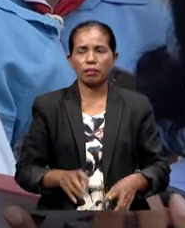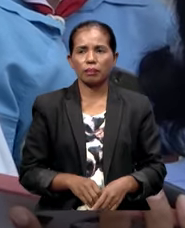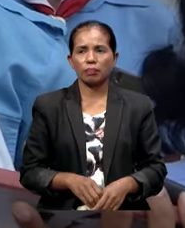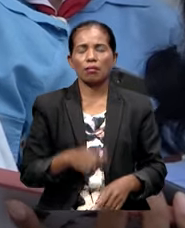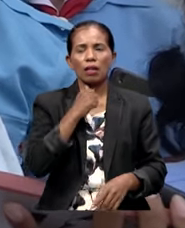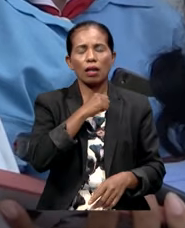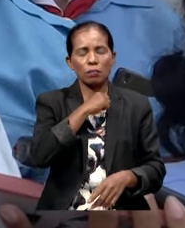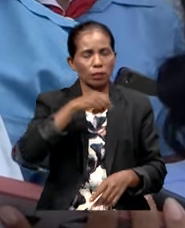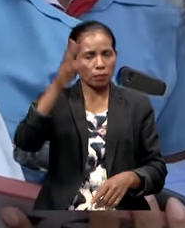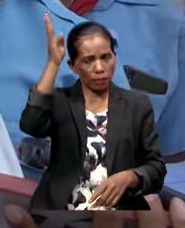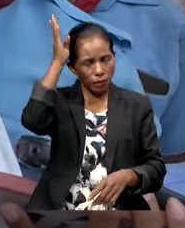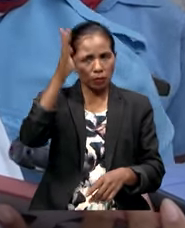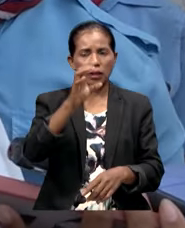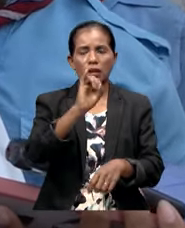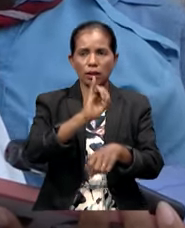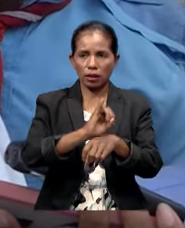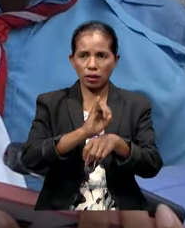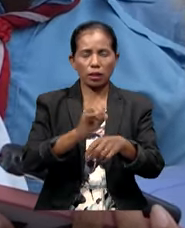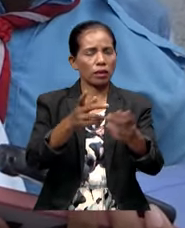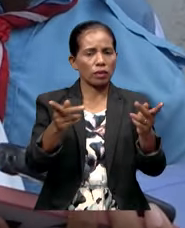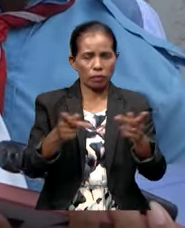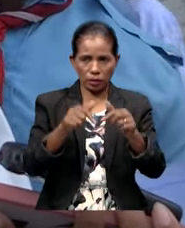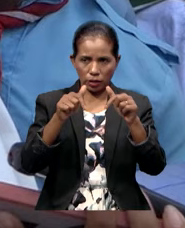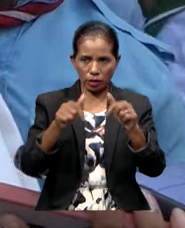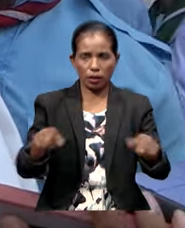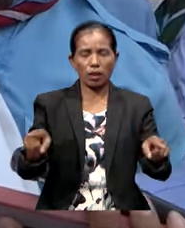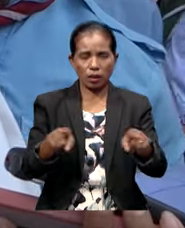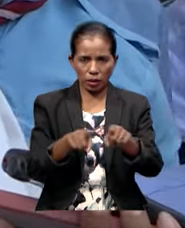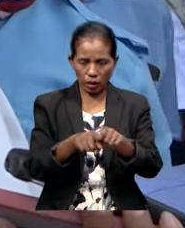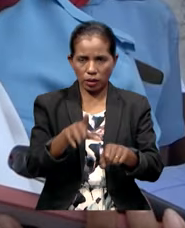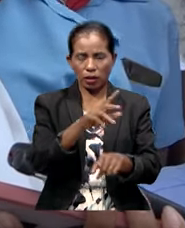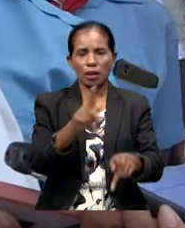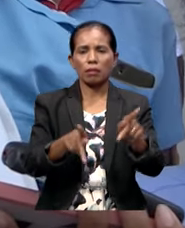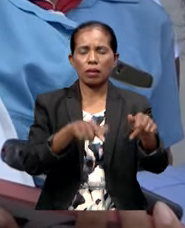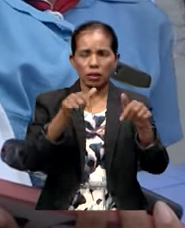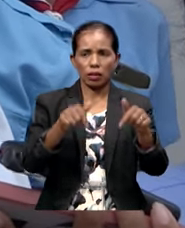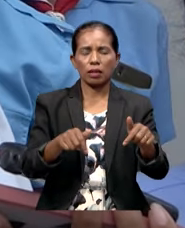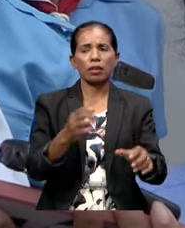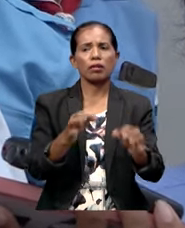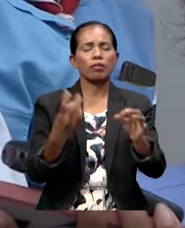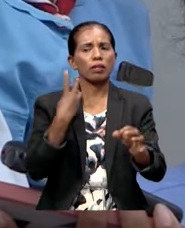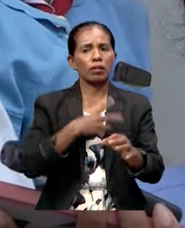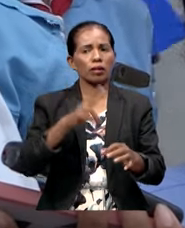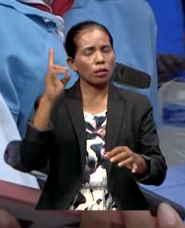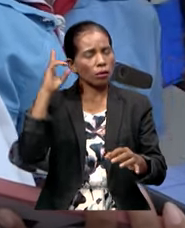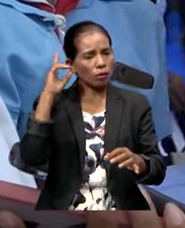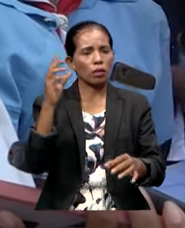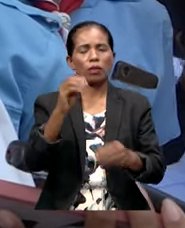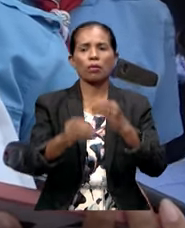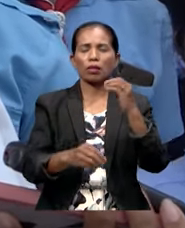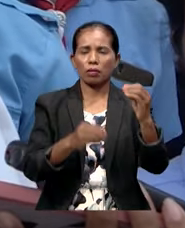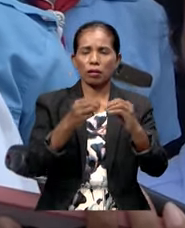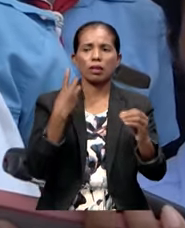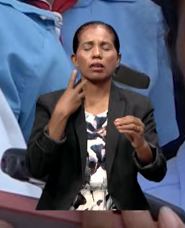bispo nudar kardial iha diocese iha fatin danai nudar mubiatan bapovu danai quando itarona quando badean